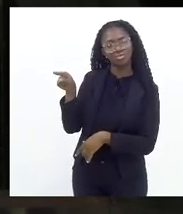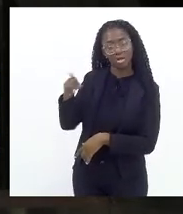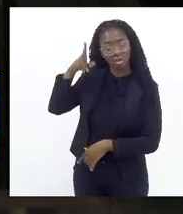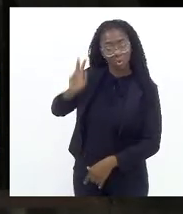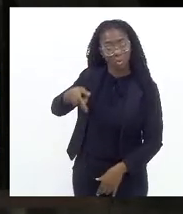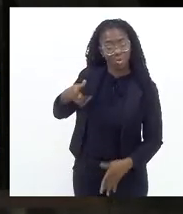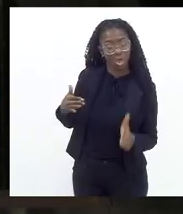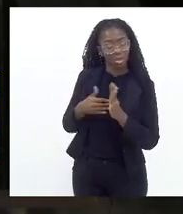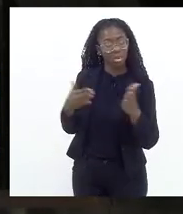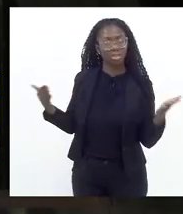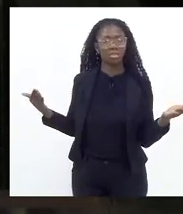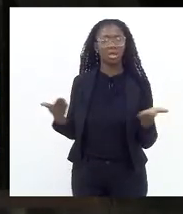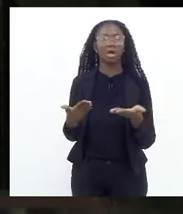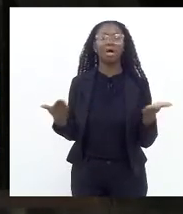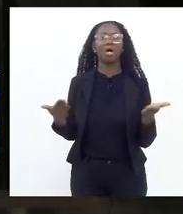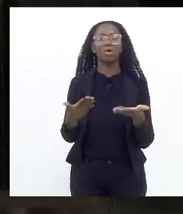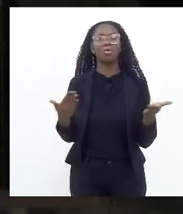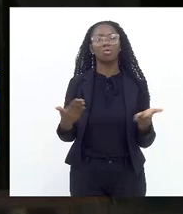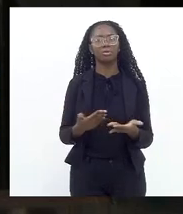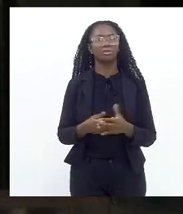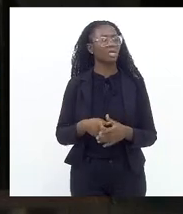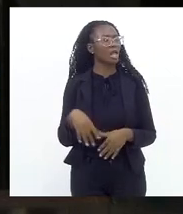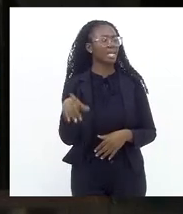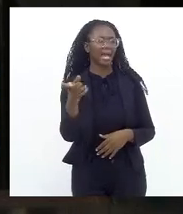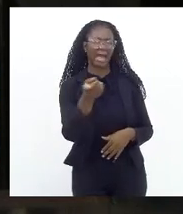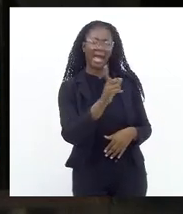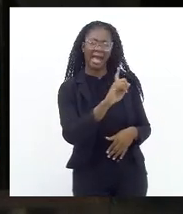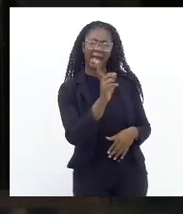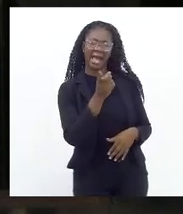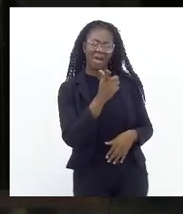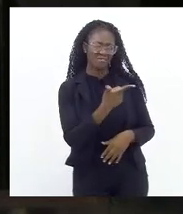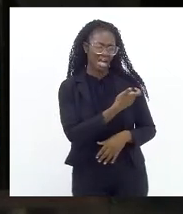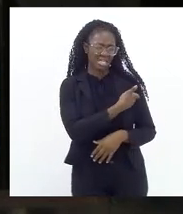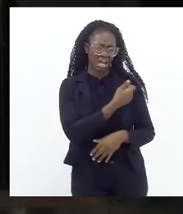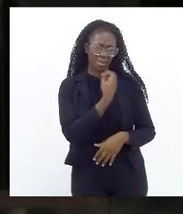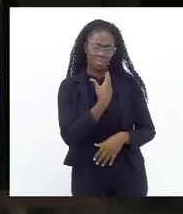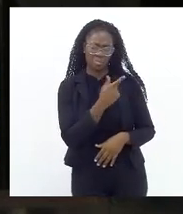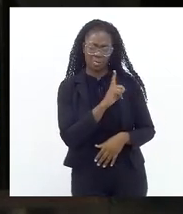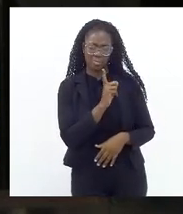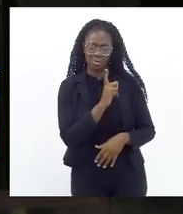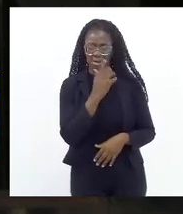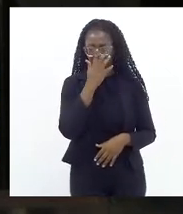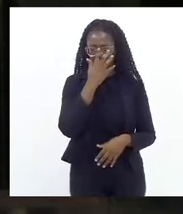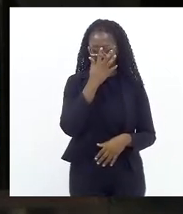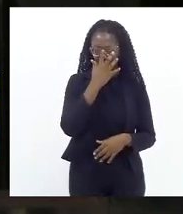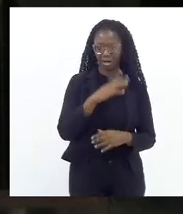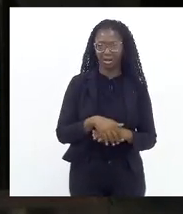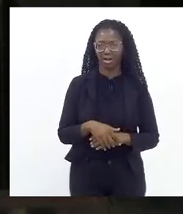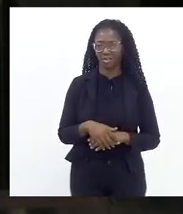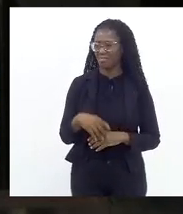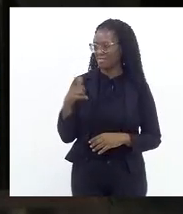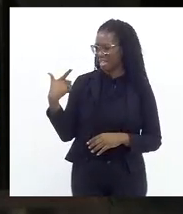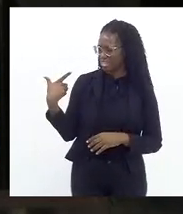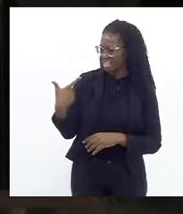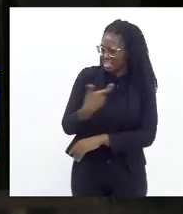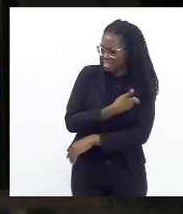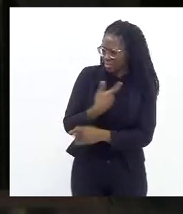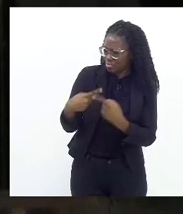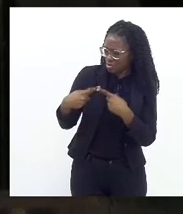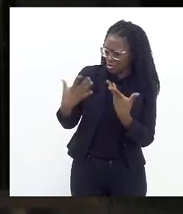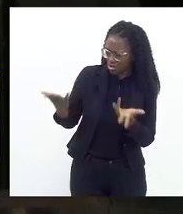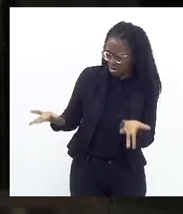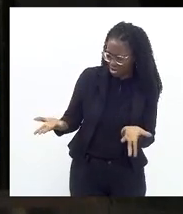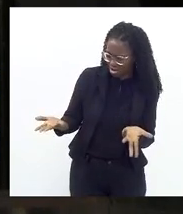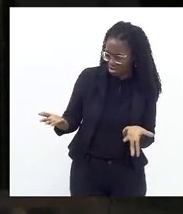assim, de negação da vacina e de questionamento